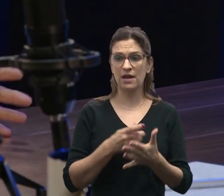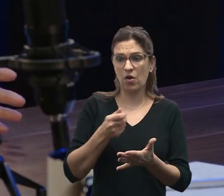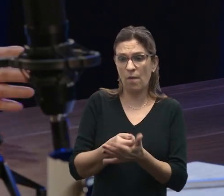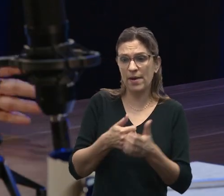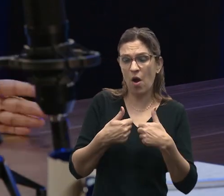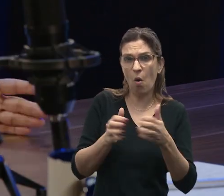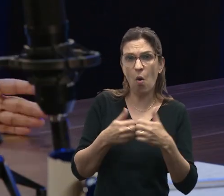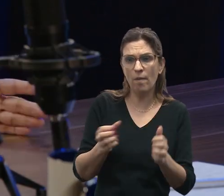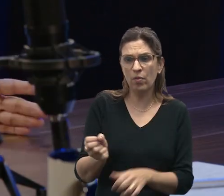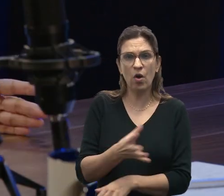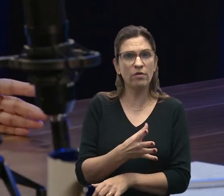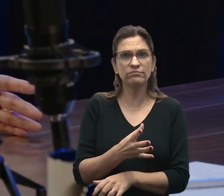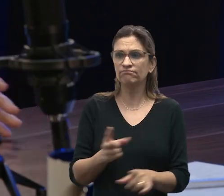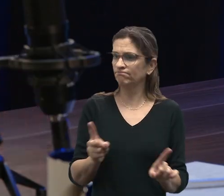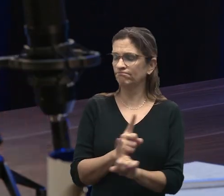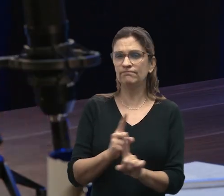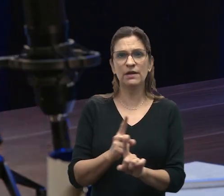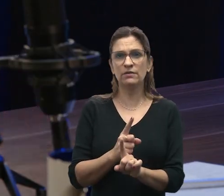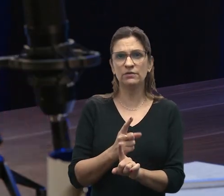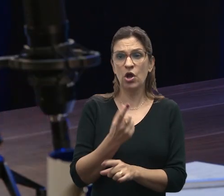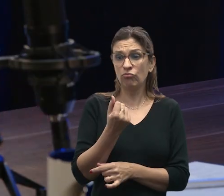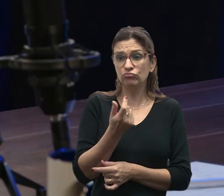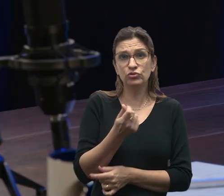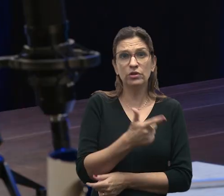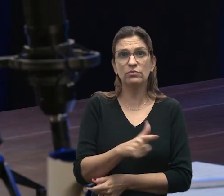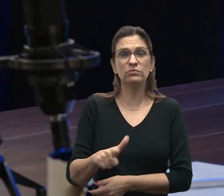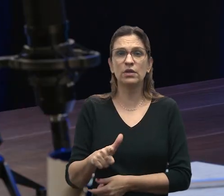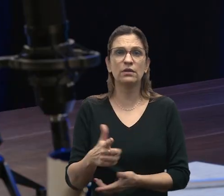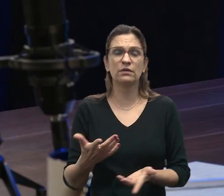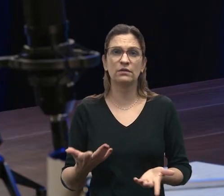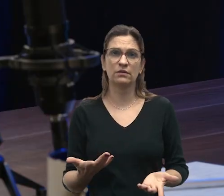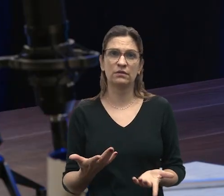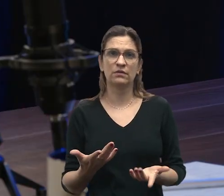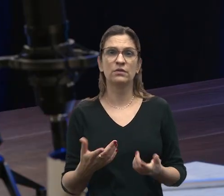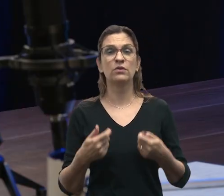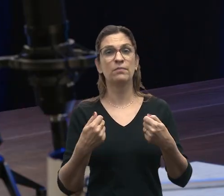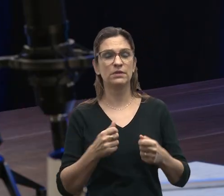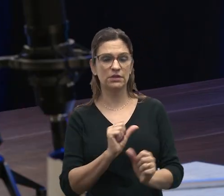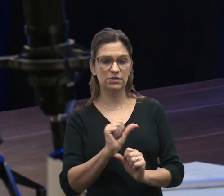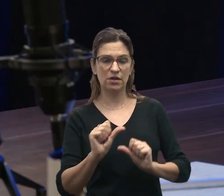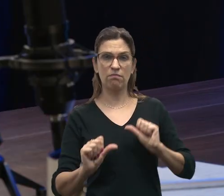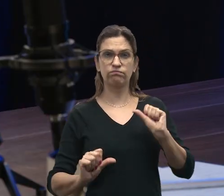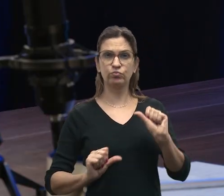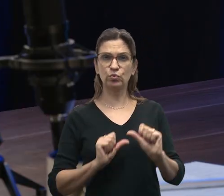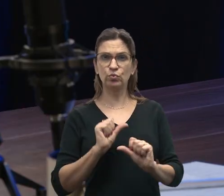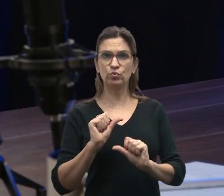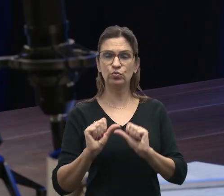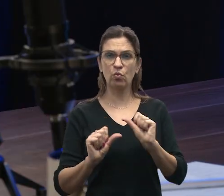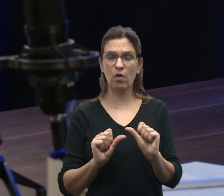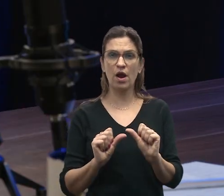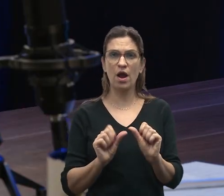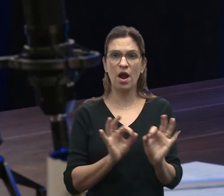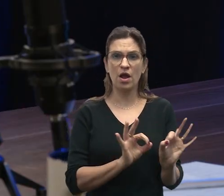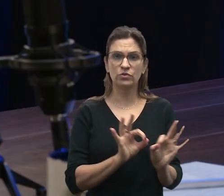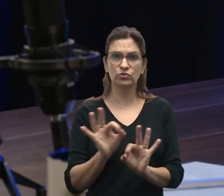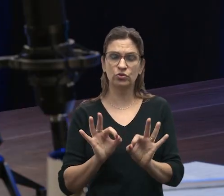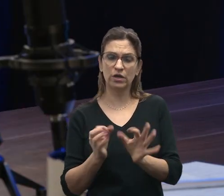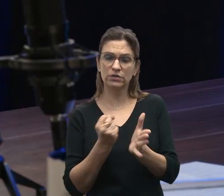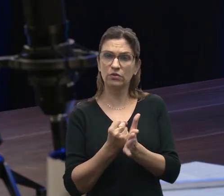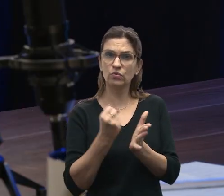dinheiro. O que a gente precisa é fazer uma recomposição do contrato,